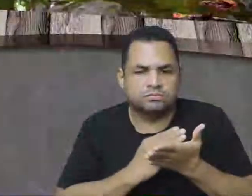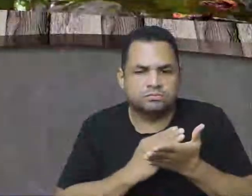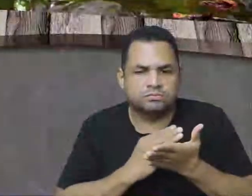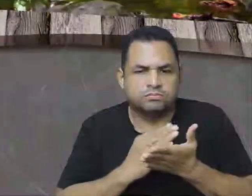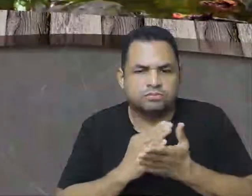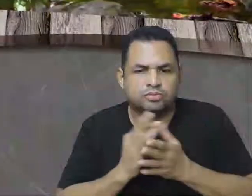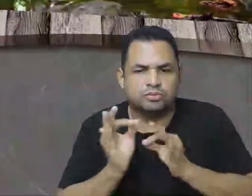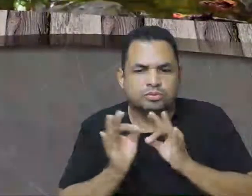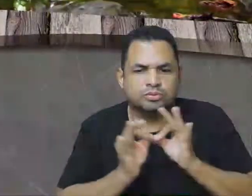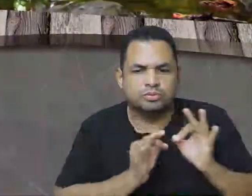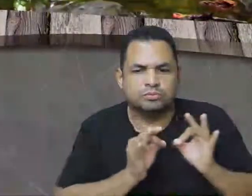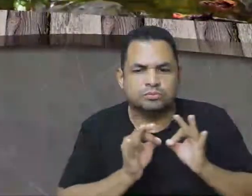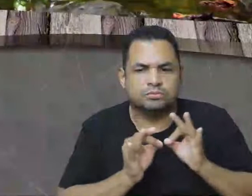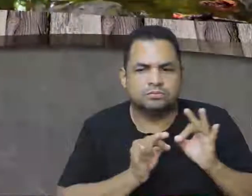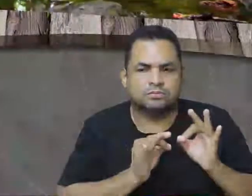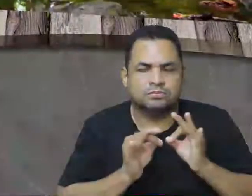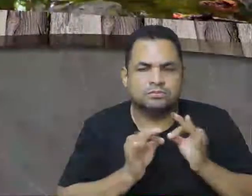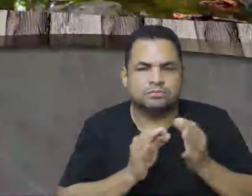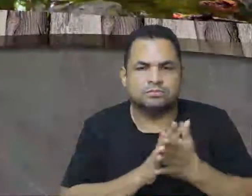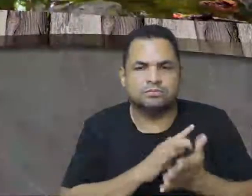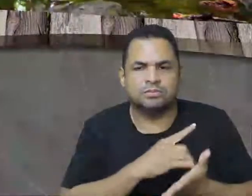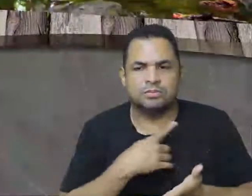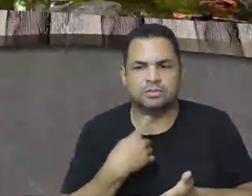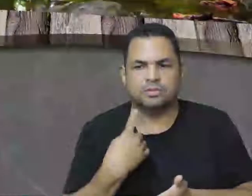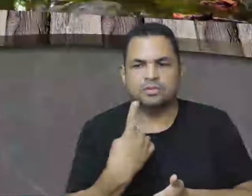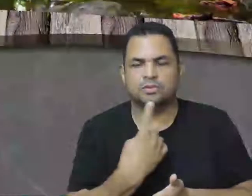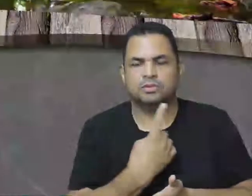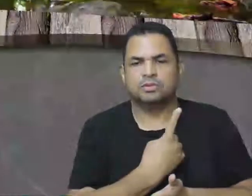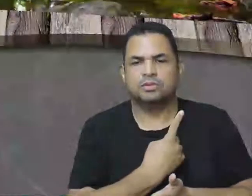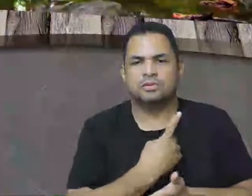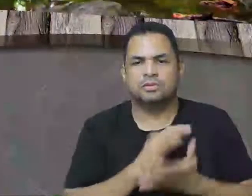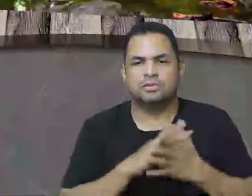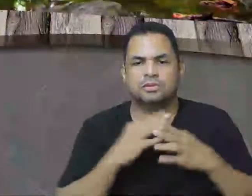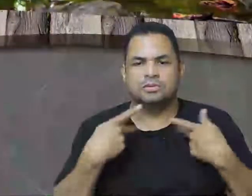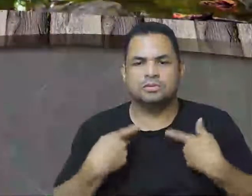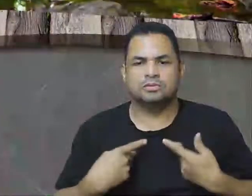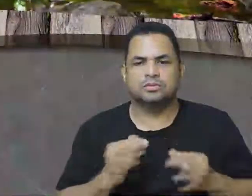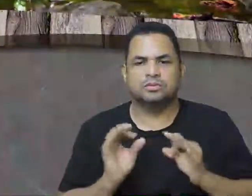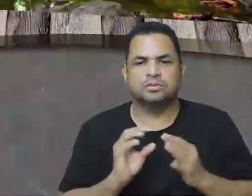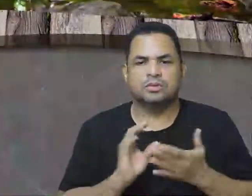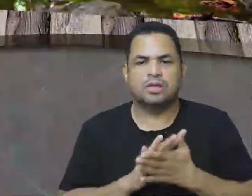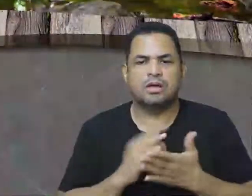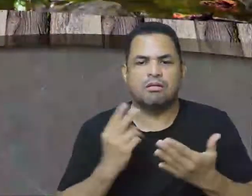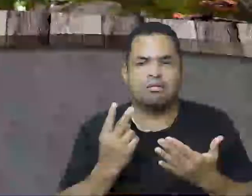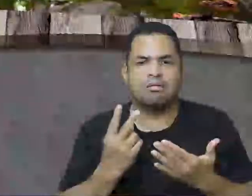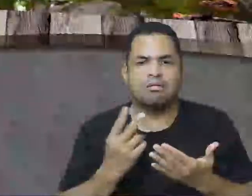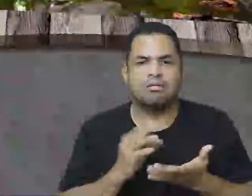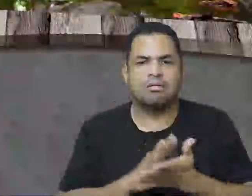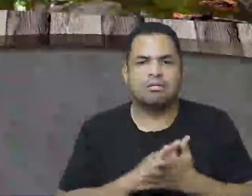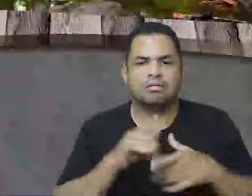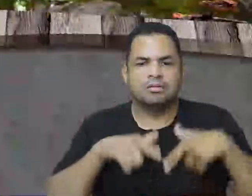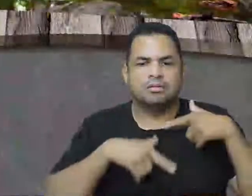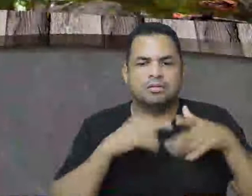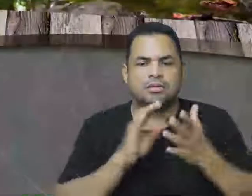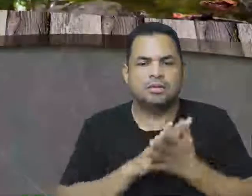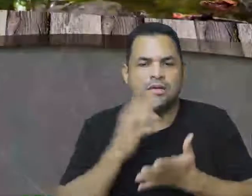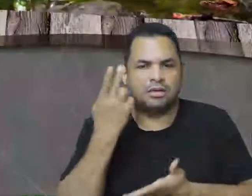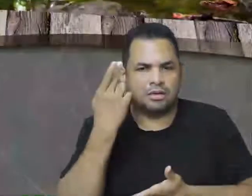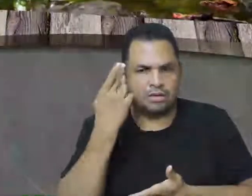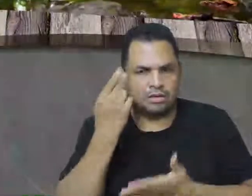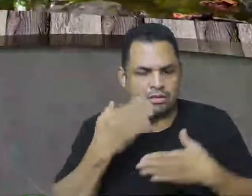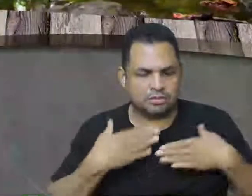uma preparação para o nosso organismo funcionar de forma tranquila. Falamos lá que nós somos